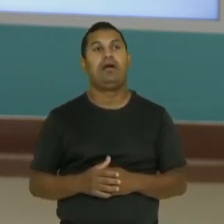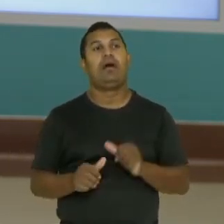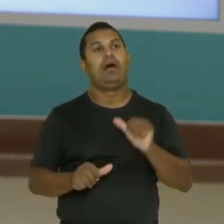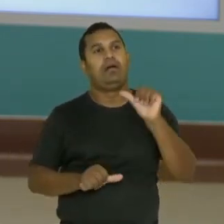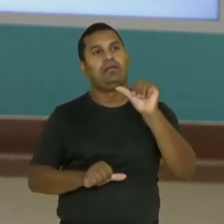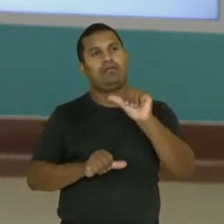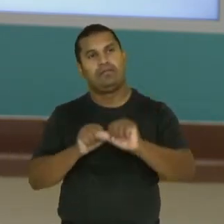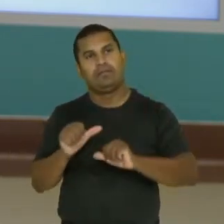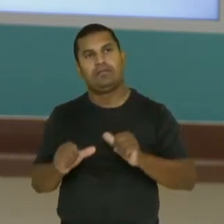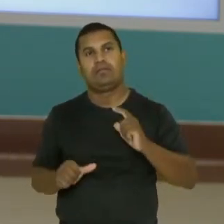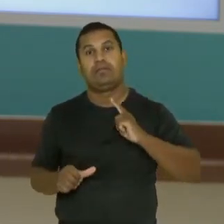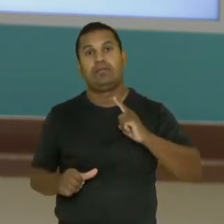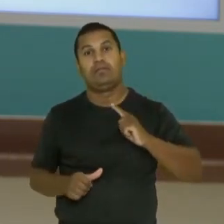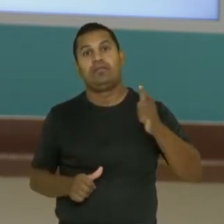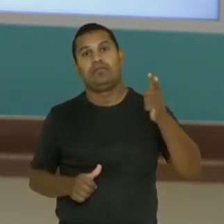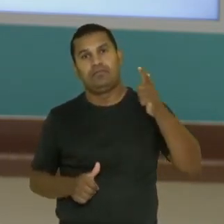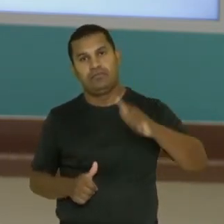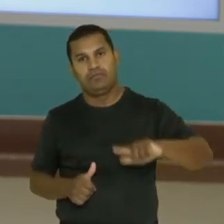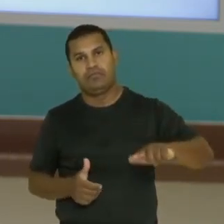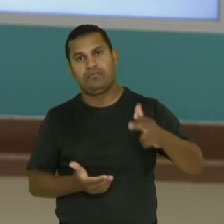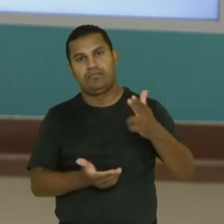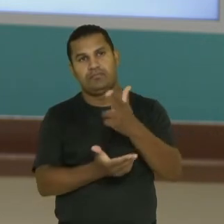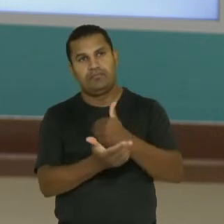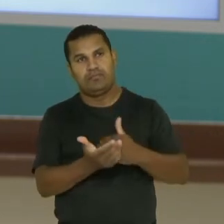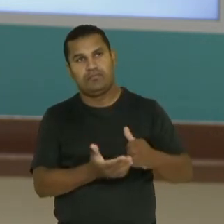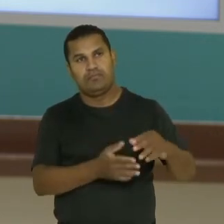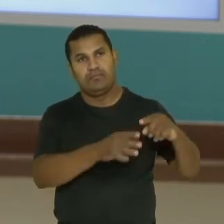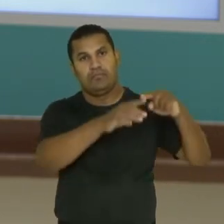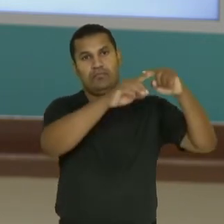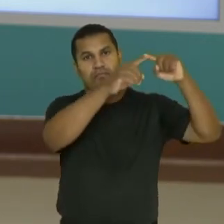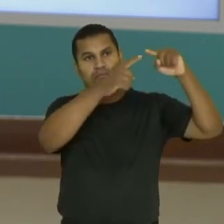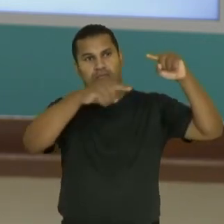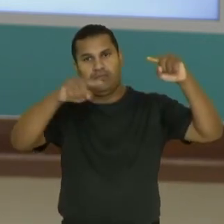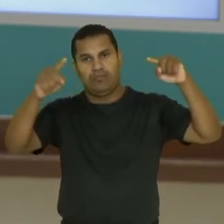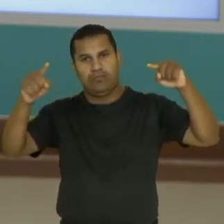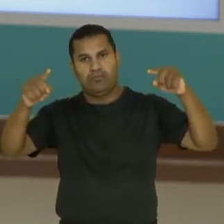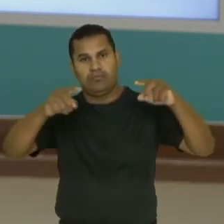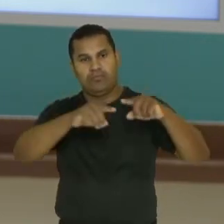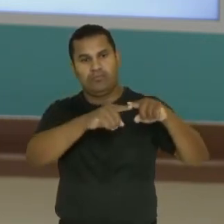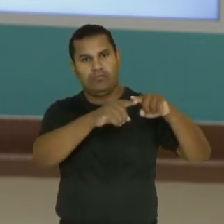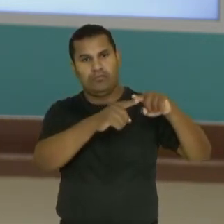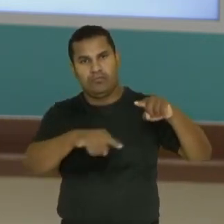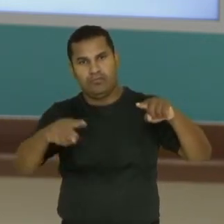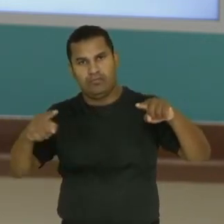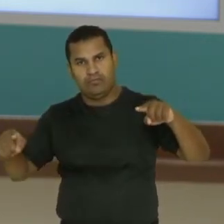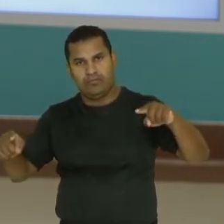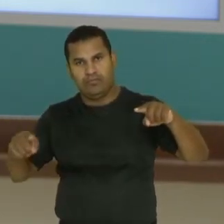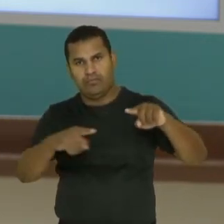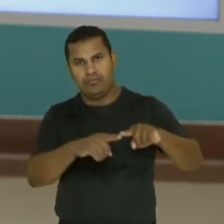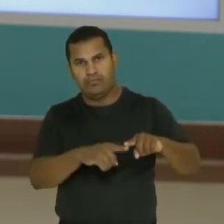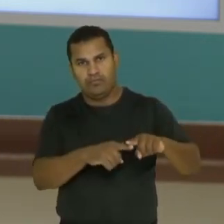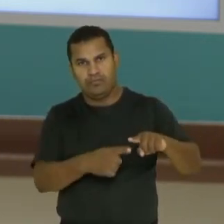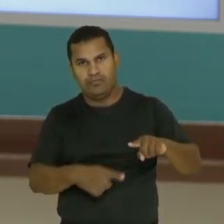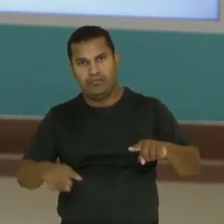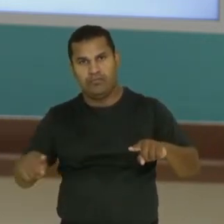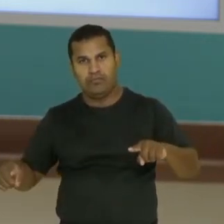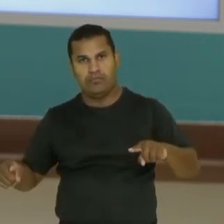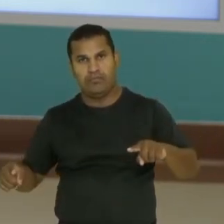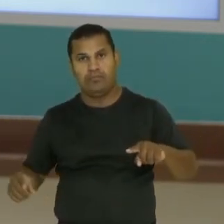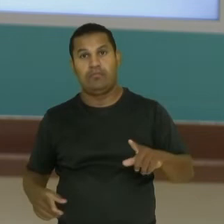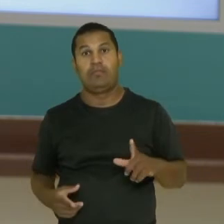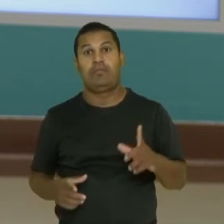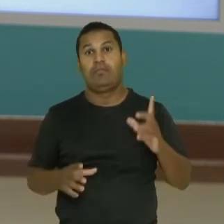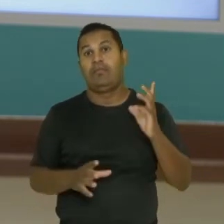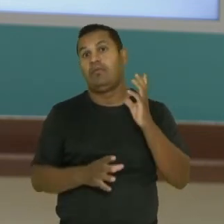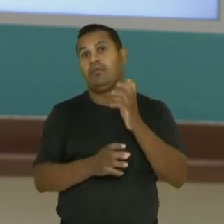eixo x. Então, em resumo, o que a gente tem? A gente tem 4 tipos de deslocamentos,